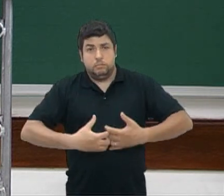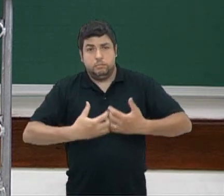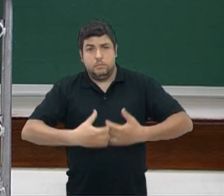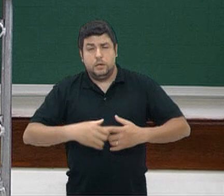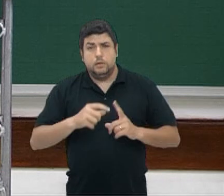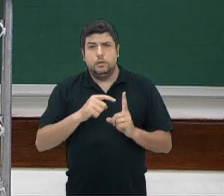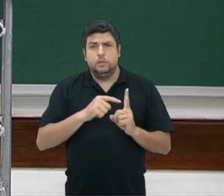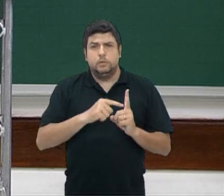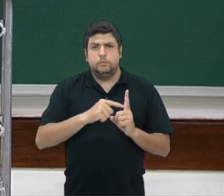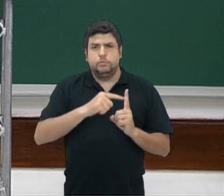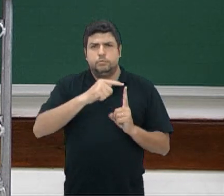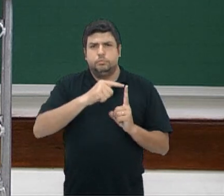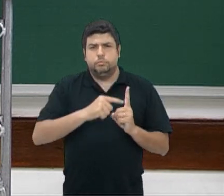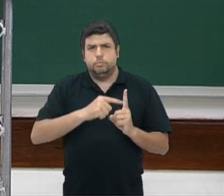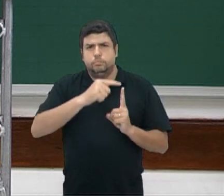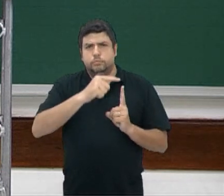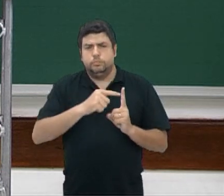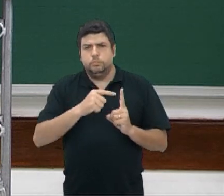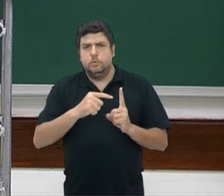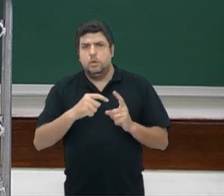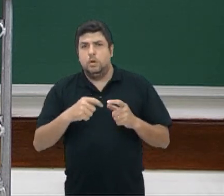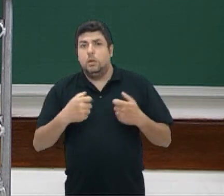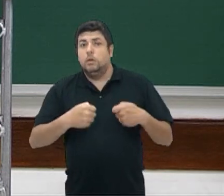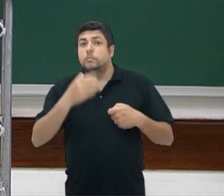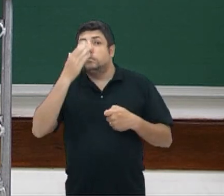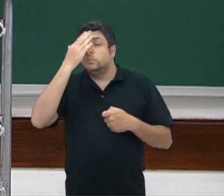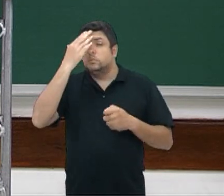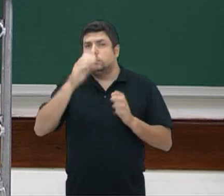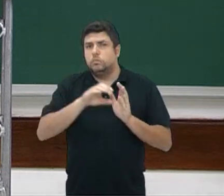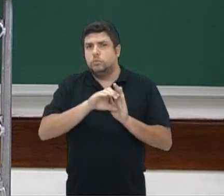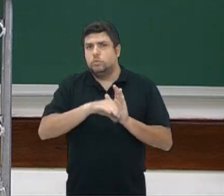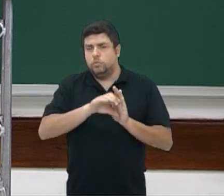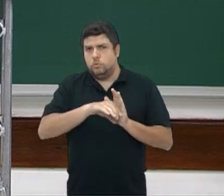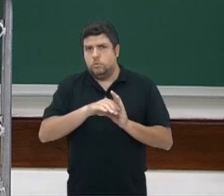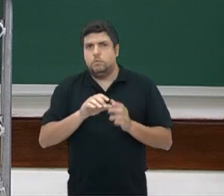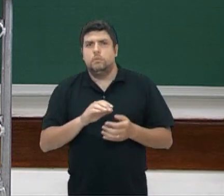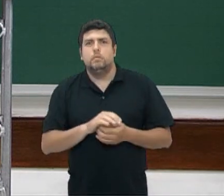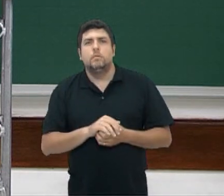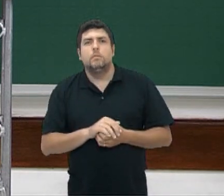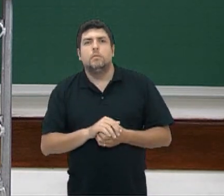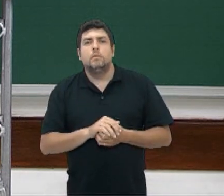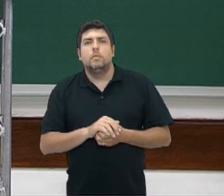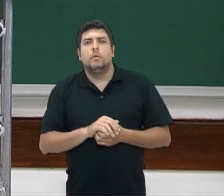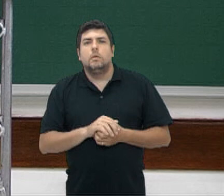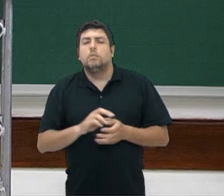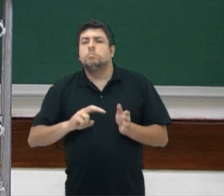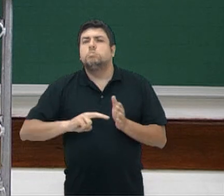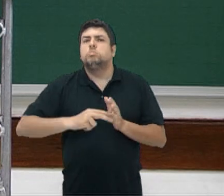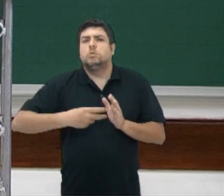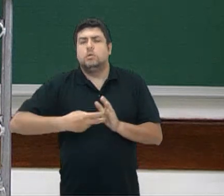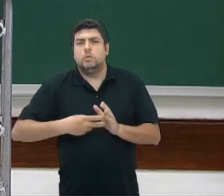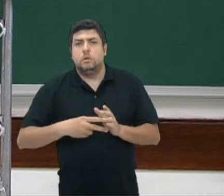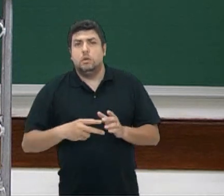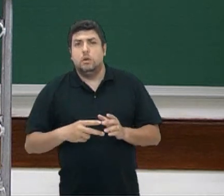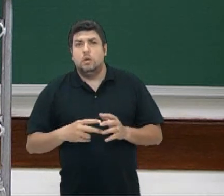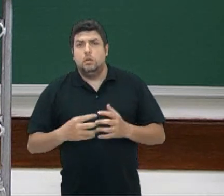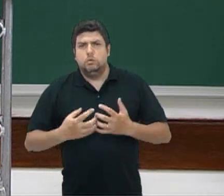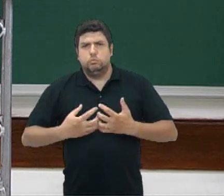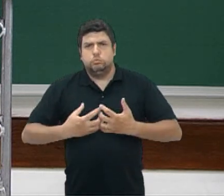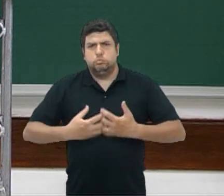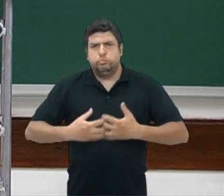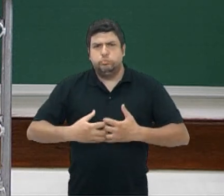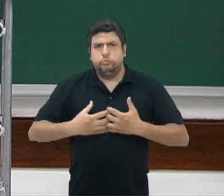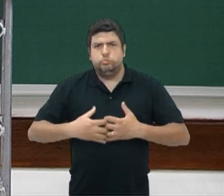conceitos têm que ser levados em consideração. Dentre eles, você não consegue ter uma eficiência de 100%.